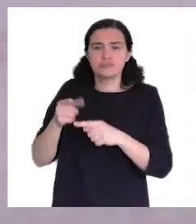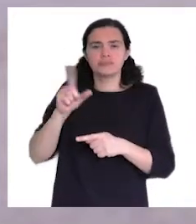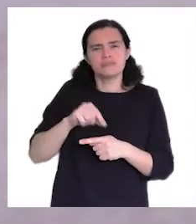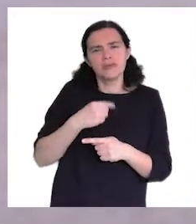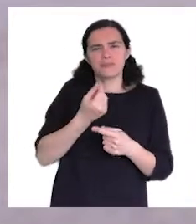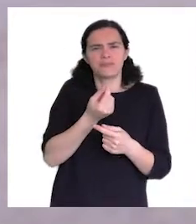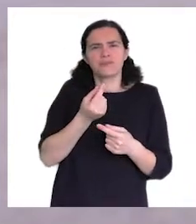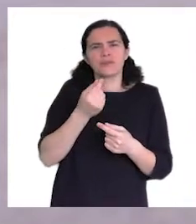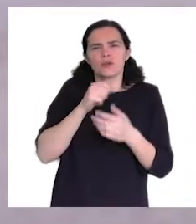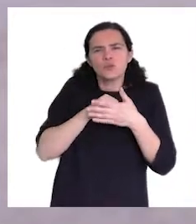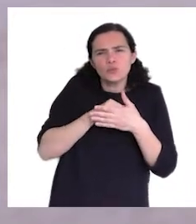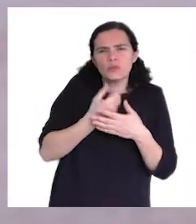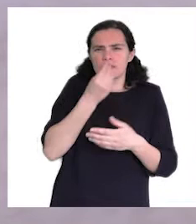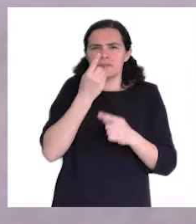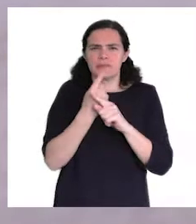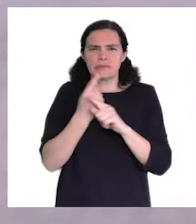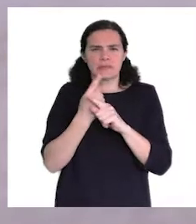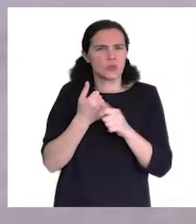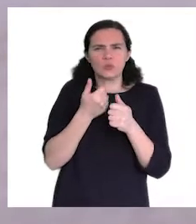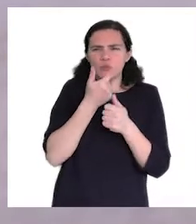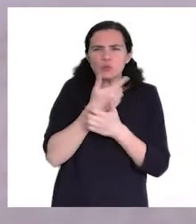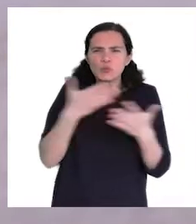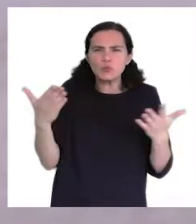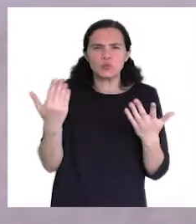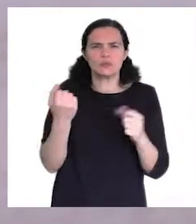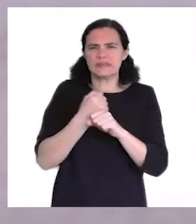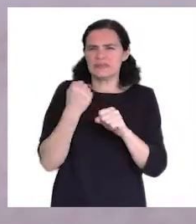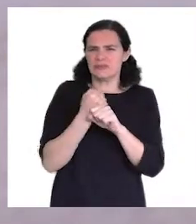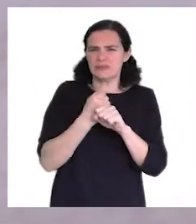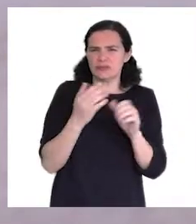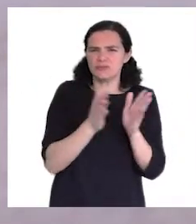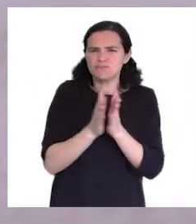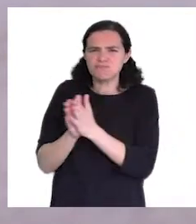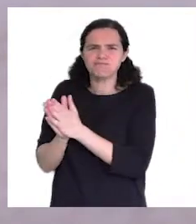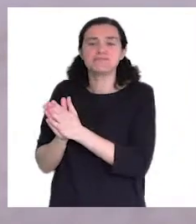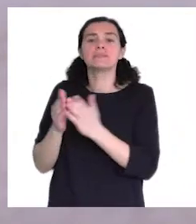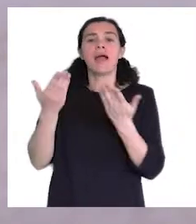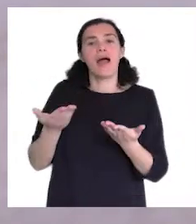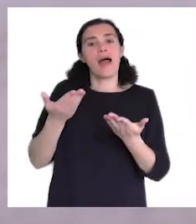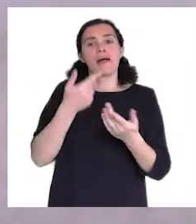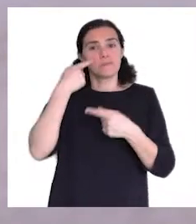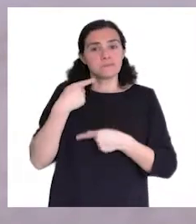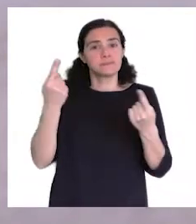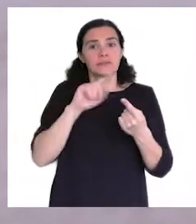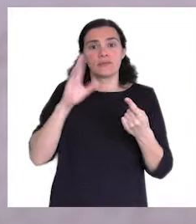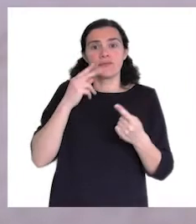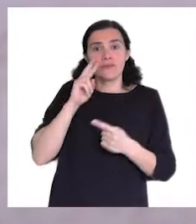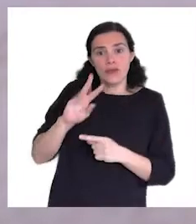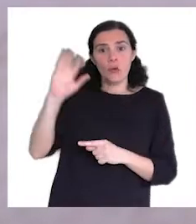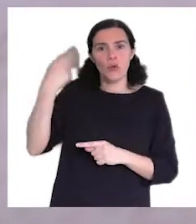refúgios, alimentação, todo um conjunto de serviços que são colocados e que são visíveis quando